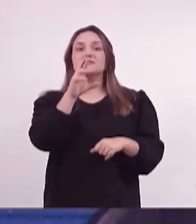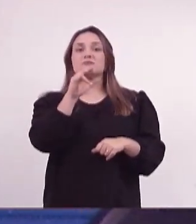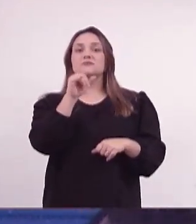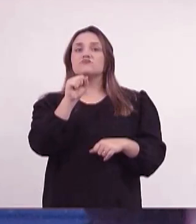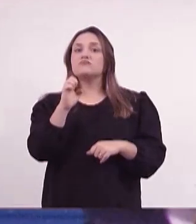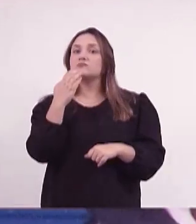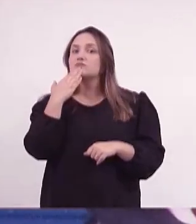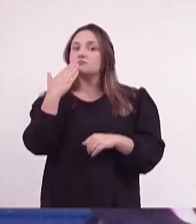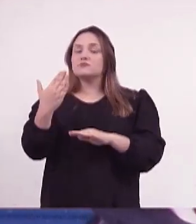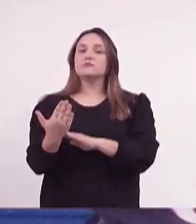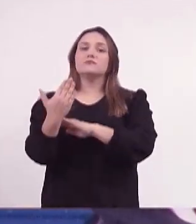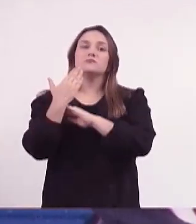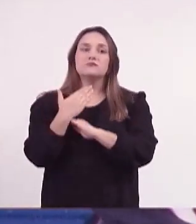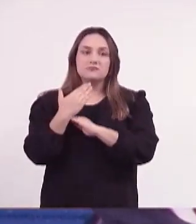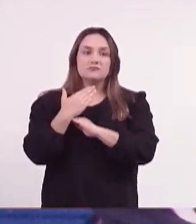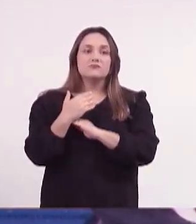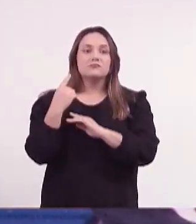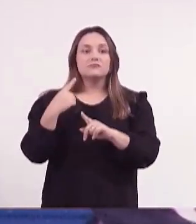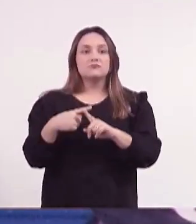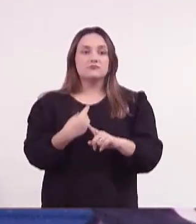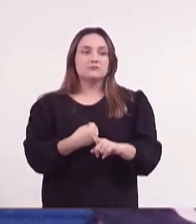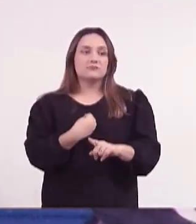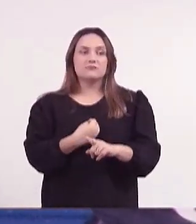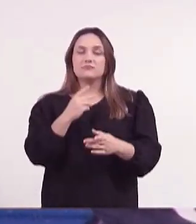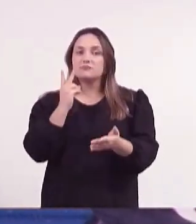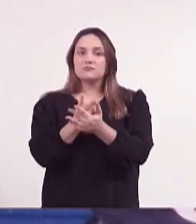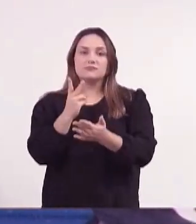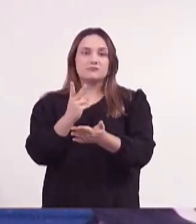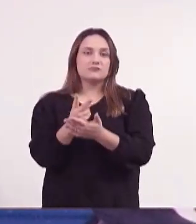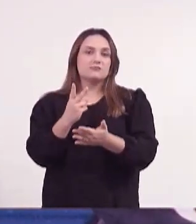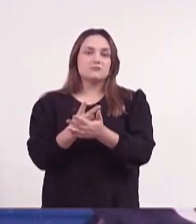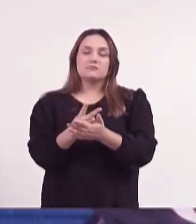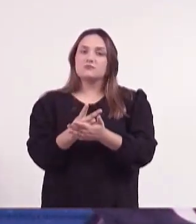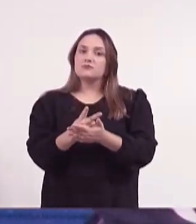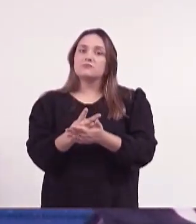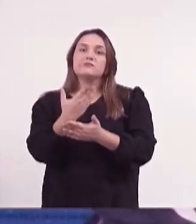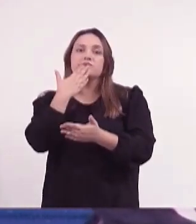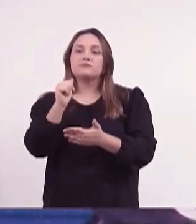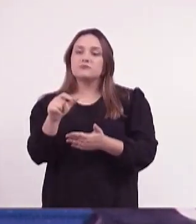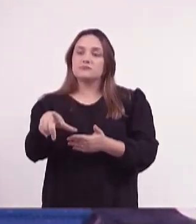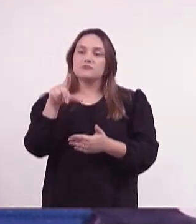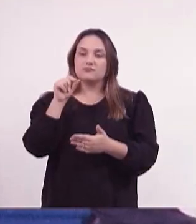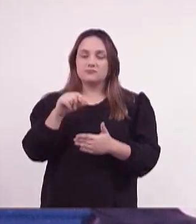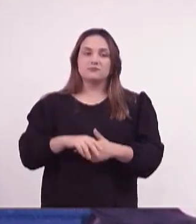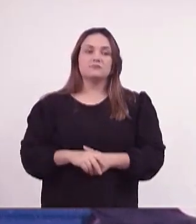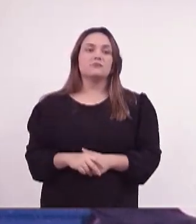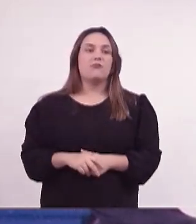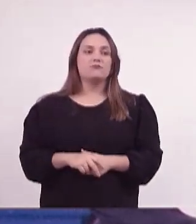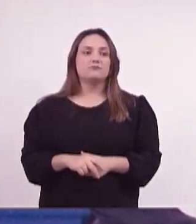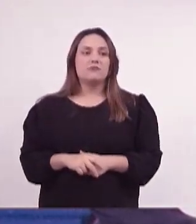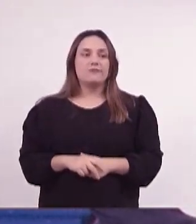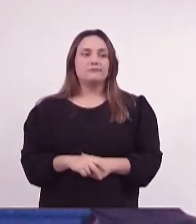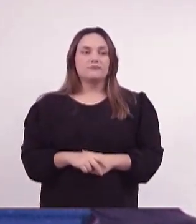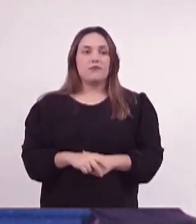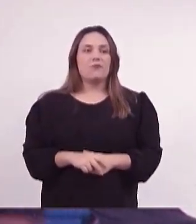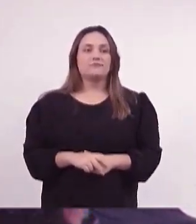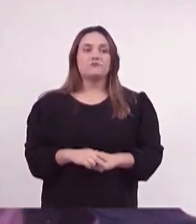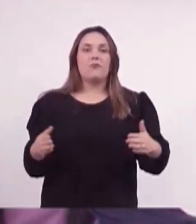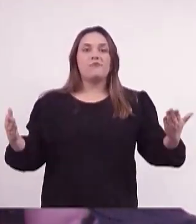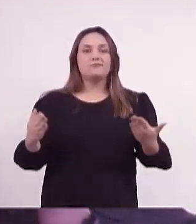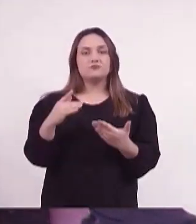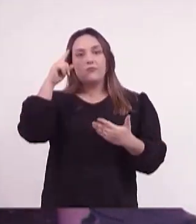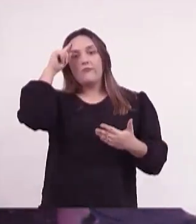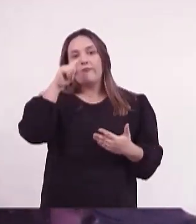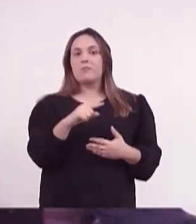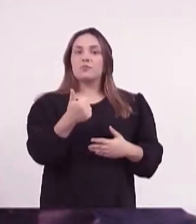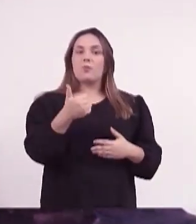e entendam que a vida sempre vai ser a melhor escolha. Então, hoje, 10 de